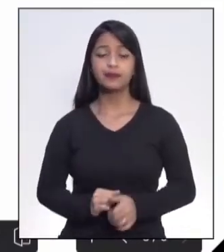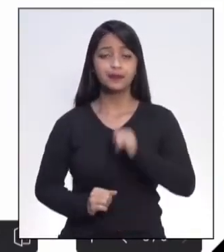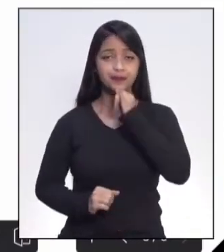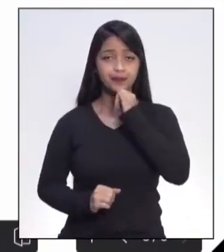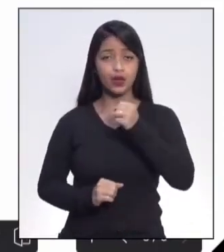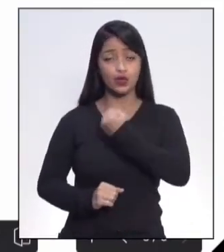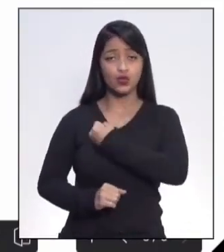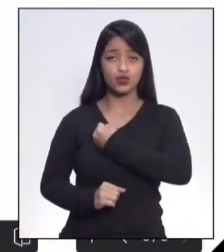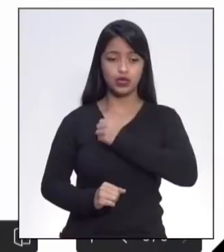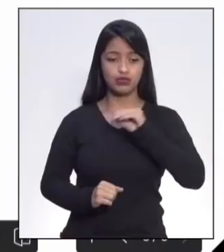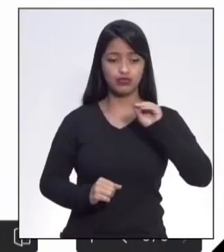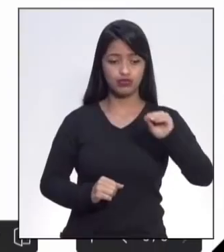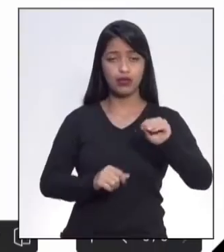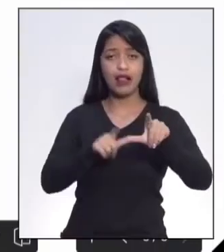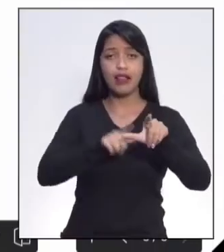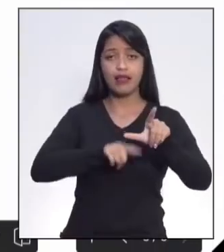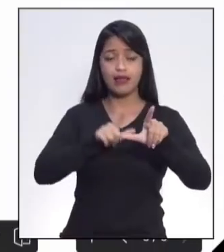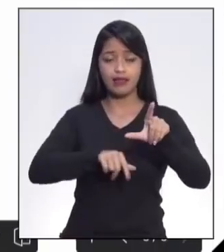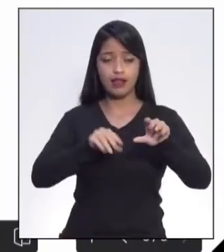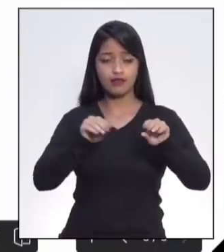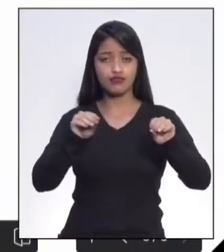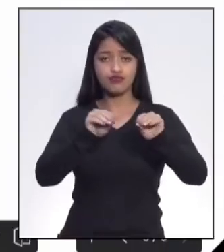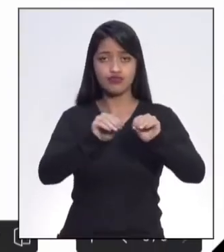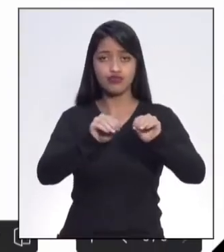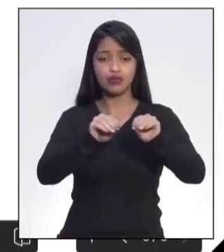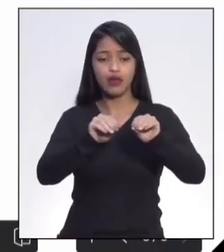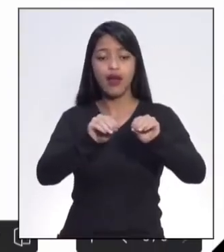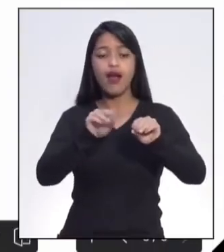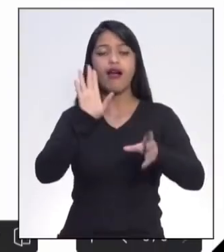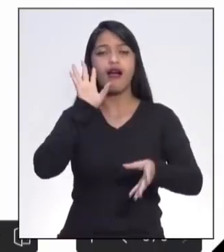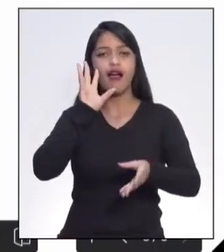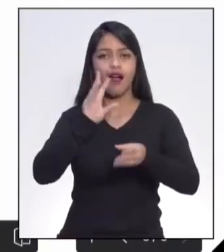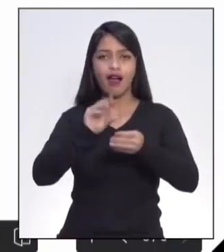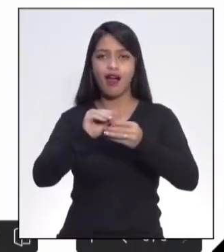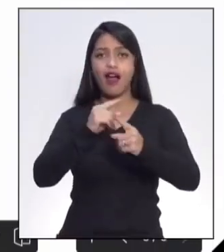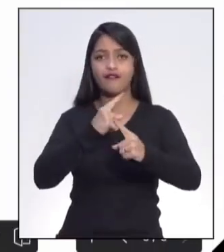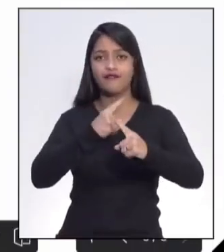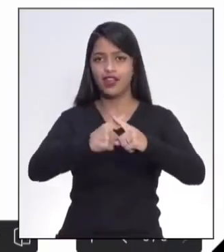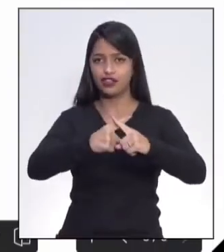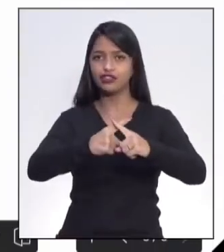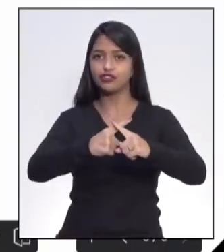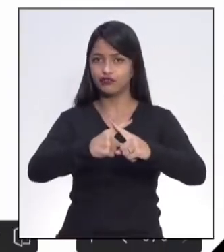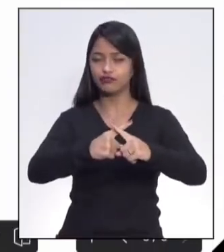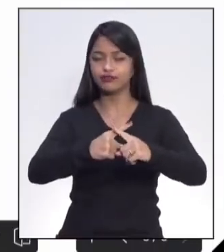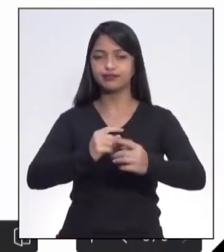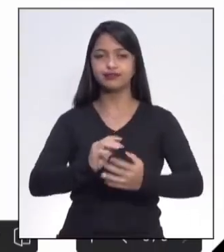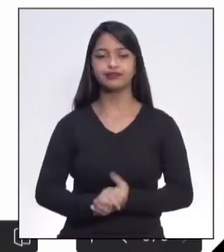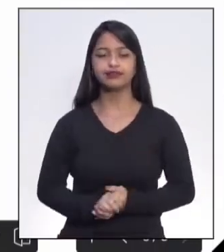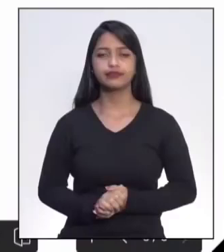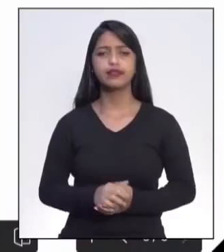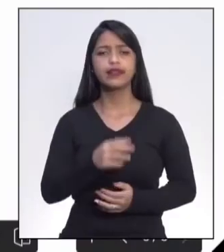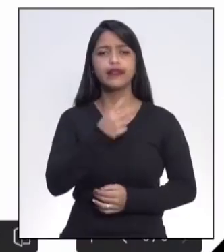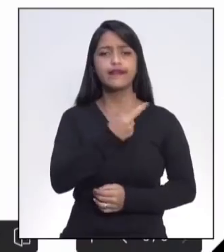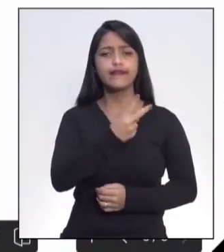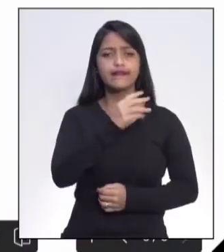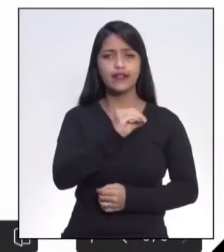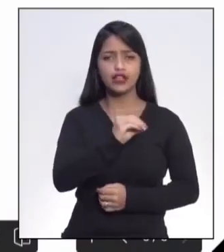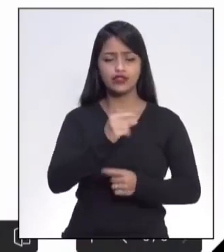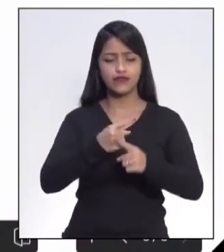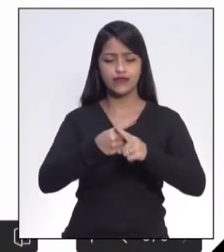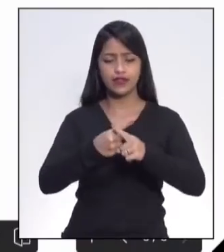uma letra, eu tenho uma multiplicação. Então, 20 vezes 100 igual menos